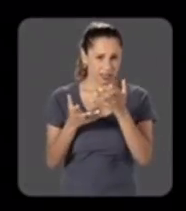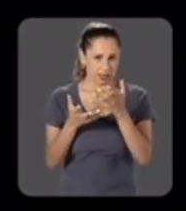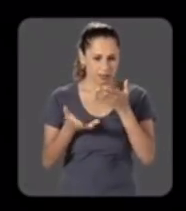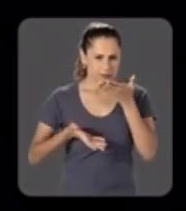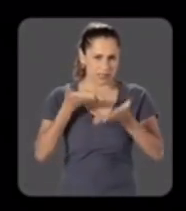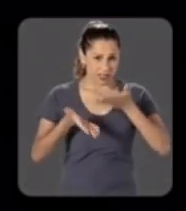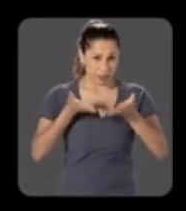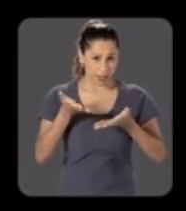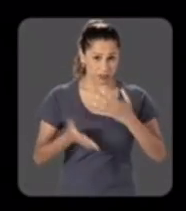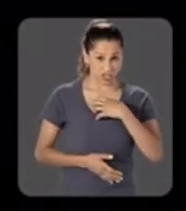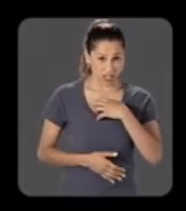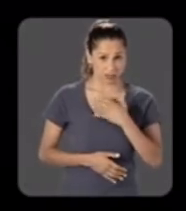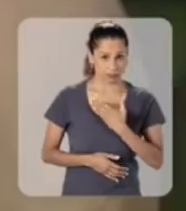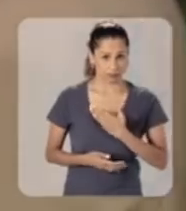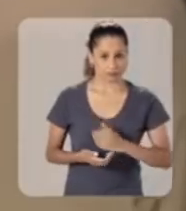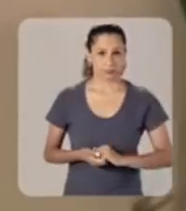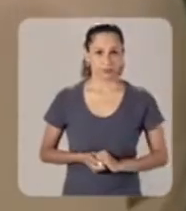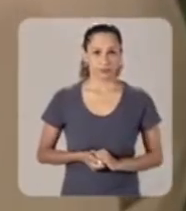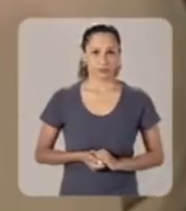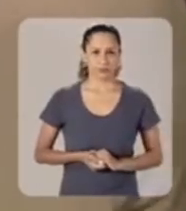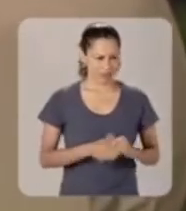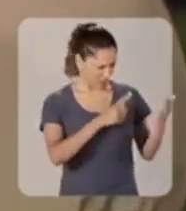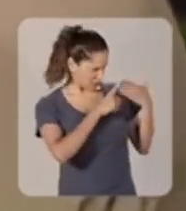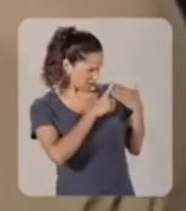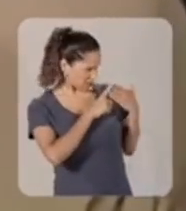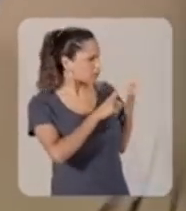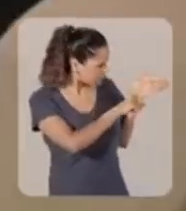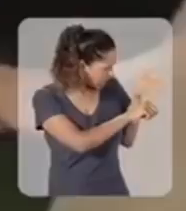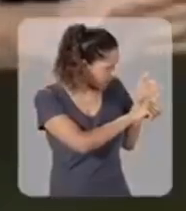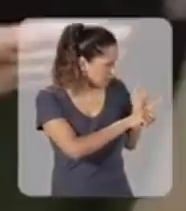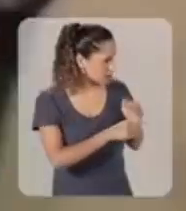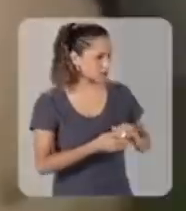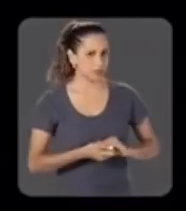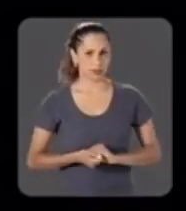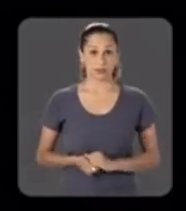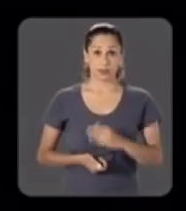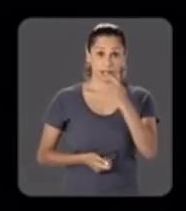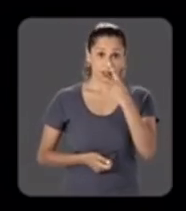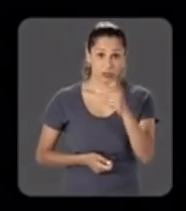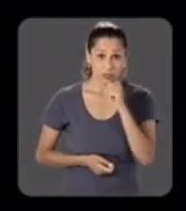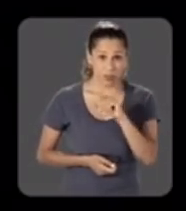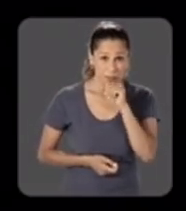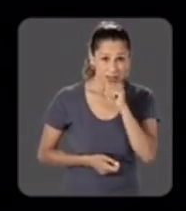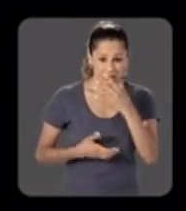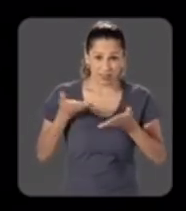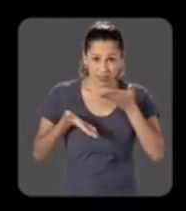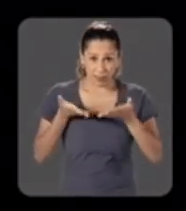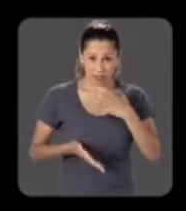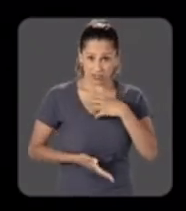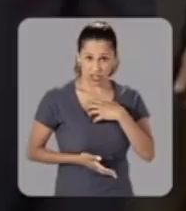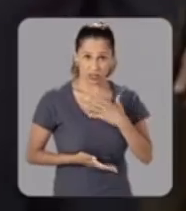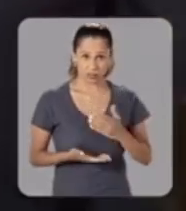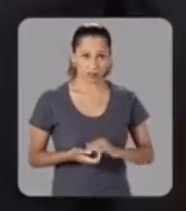gostaria de ser tratada desse jeito? Eu te dou outra. Dá que eu te dou outra. Dá que eu te dou outra. Que a sua mãe fosse tratada